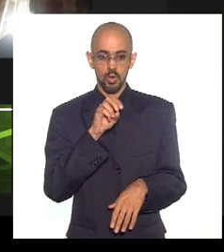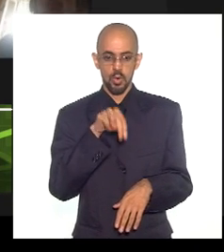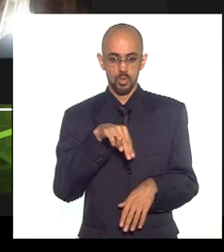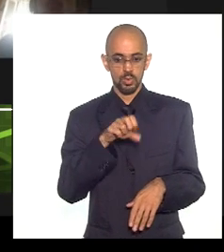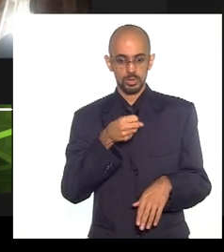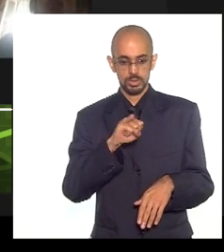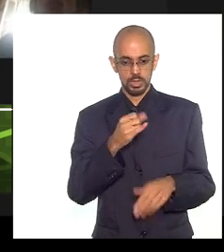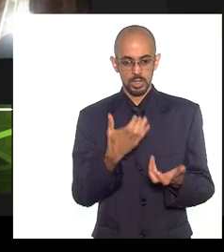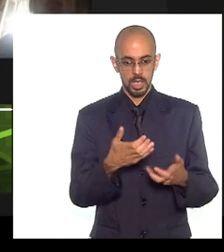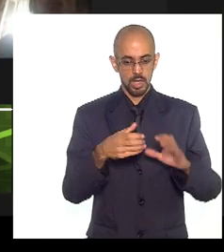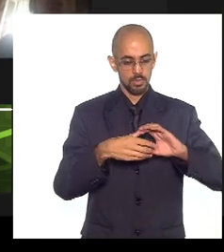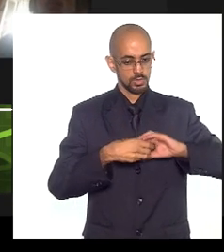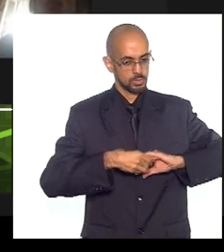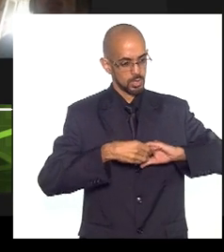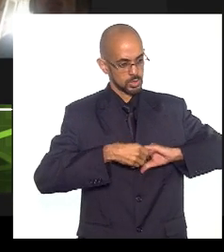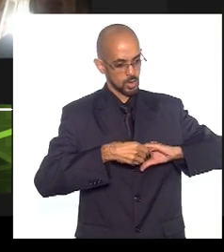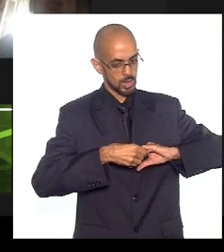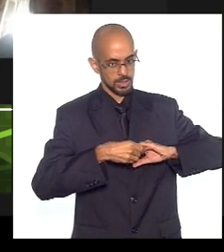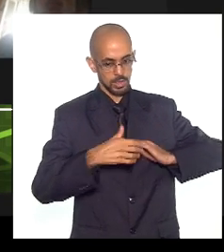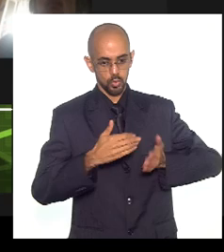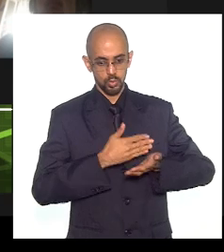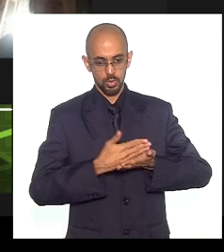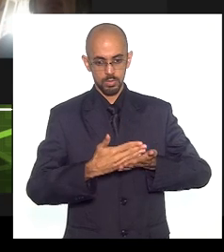deputado Wellington José está conosco na sala?